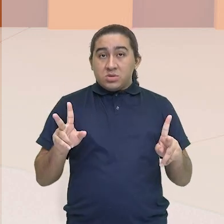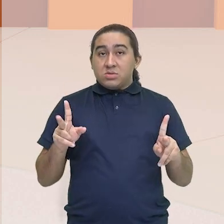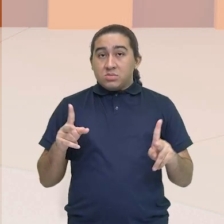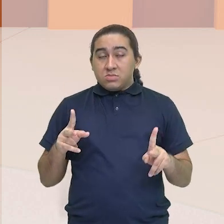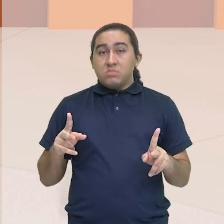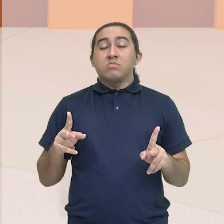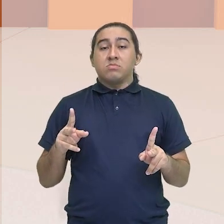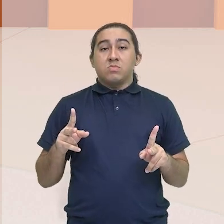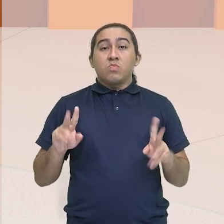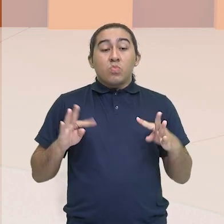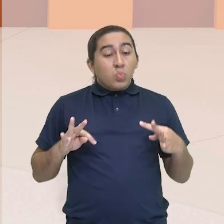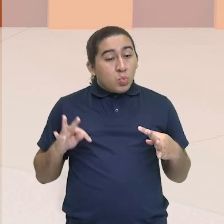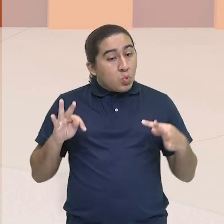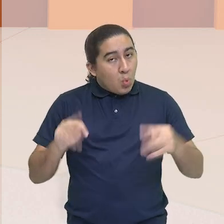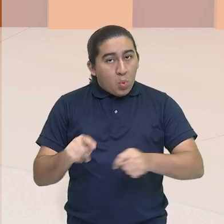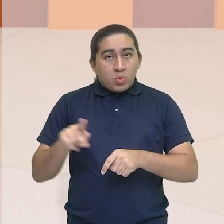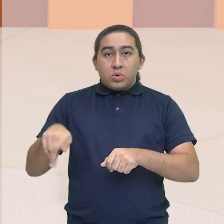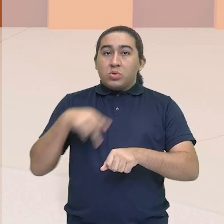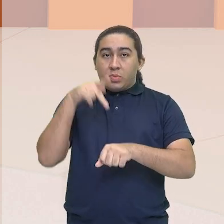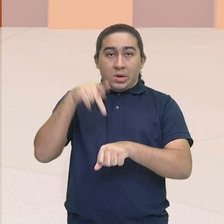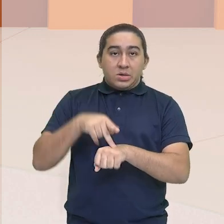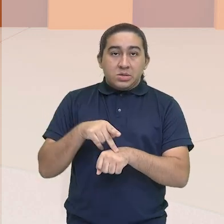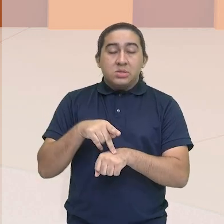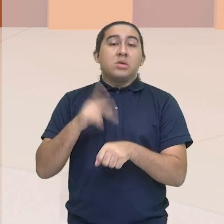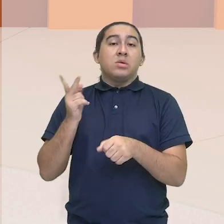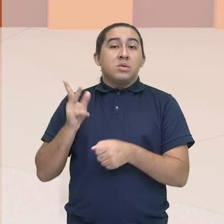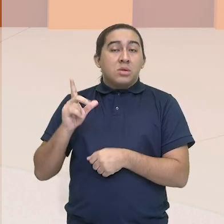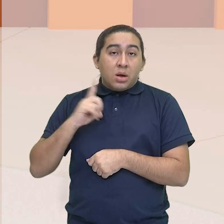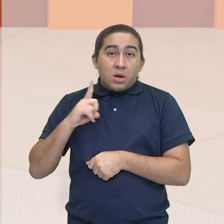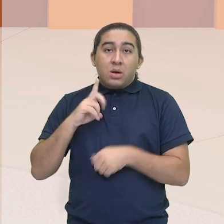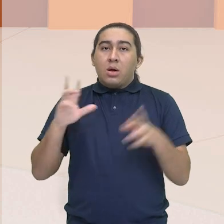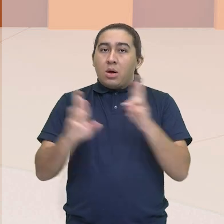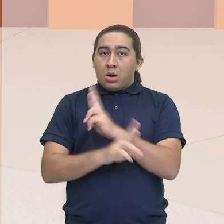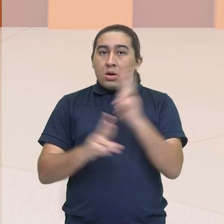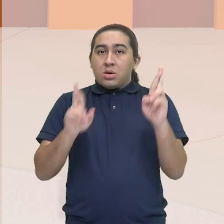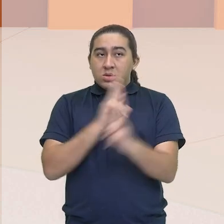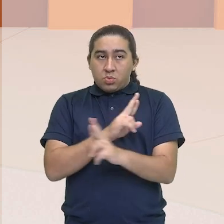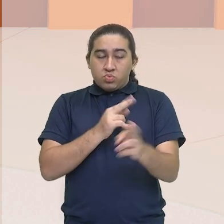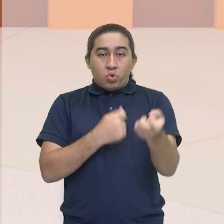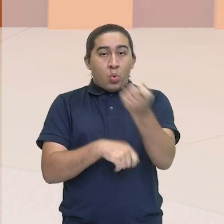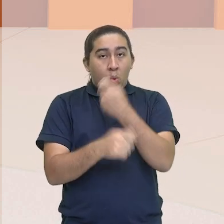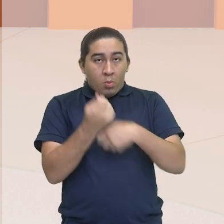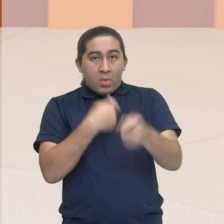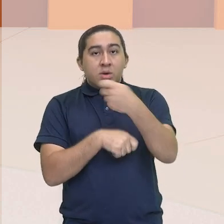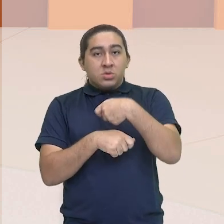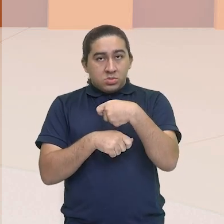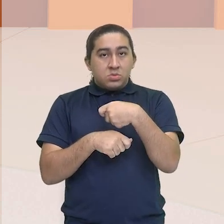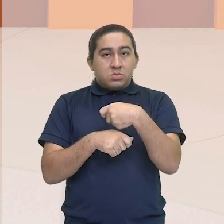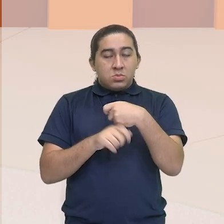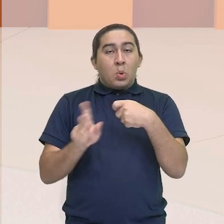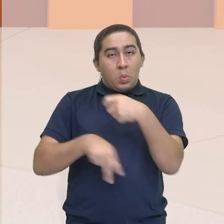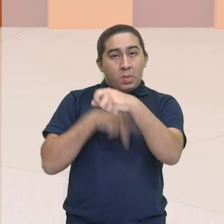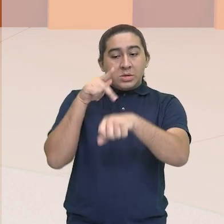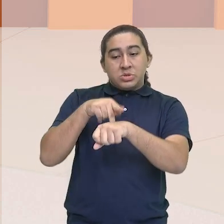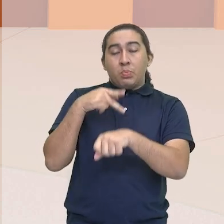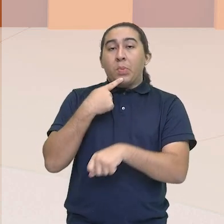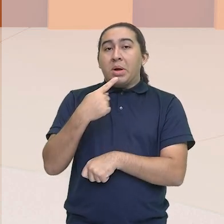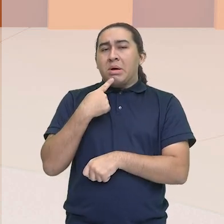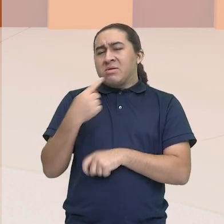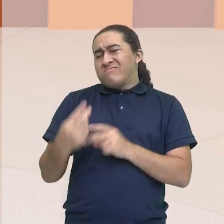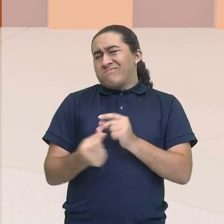mas todos os países praticamente possuem relações de comércio com os seus países vizinhos. Isso aí, ó,